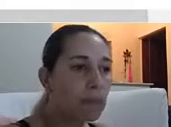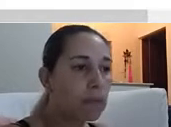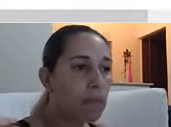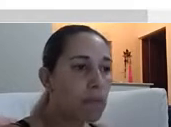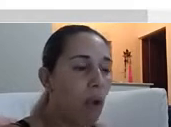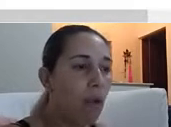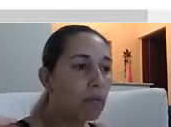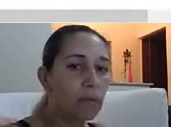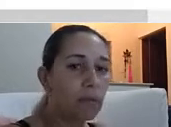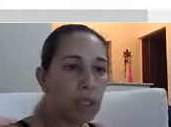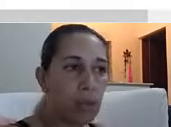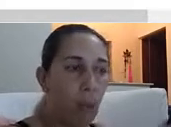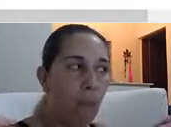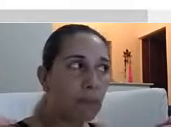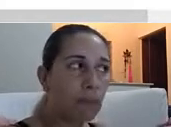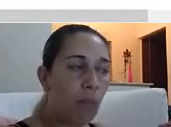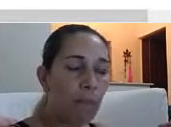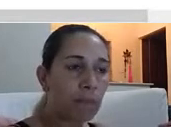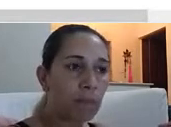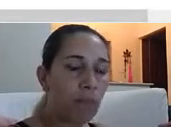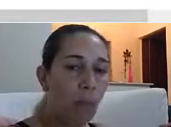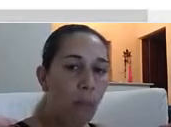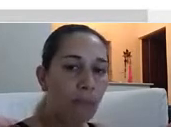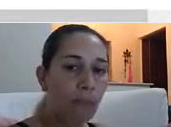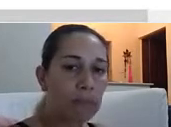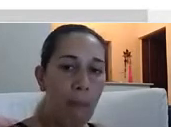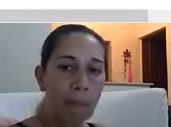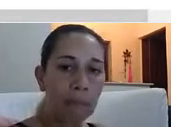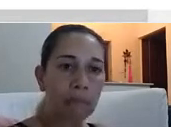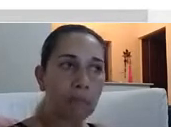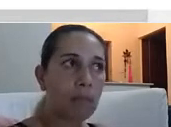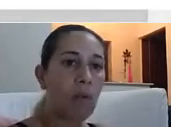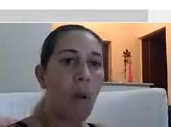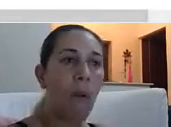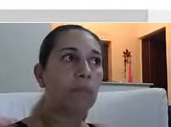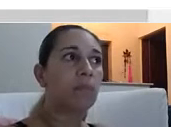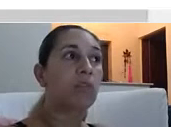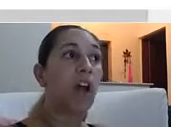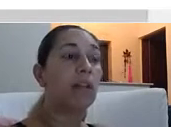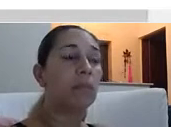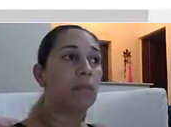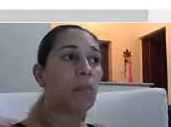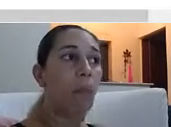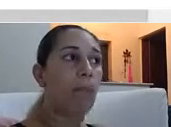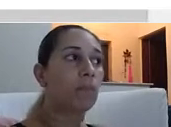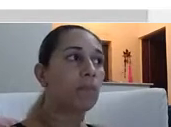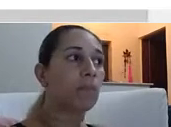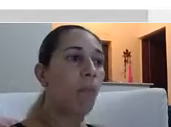tópico aqui, ok? Então, ele traz aqui um exemplo de um